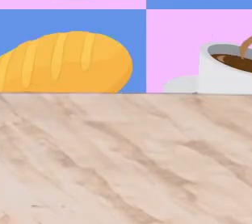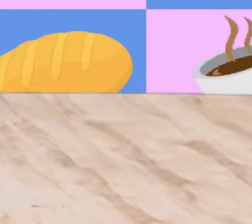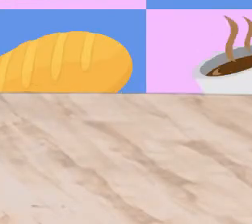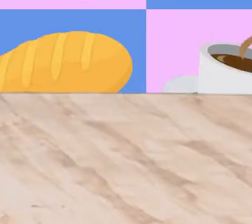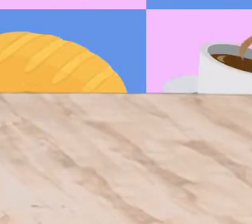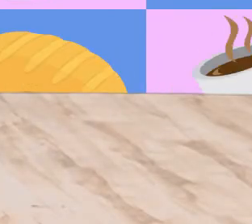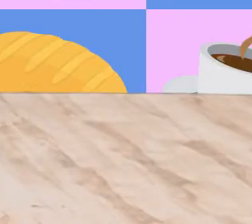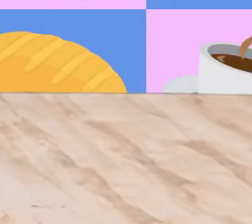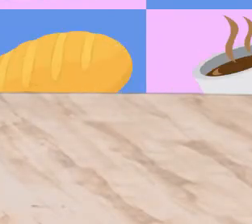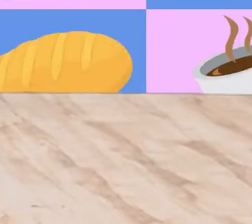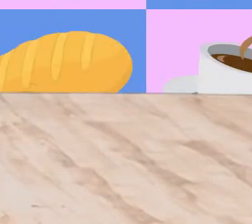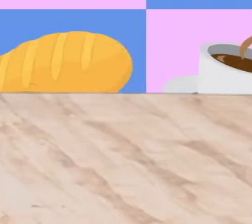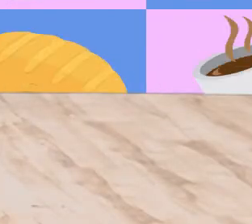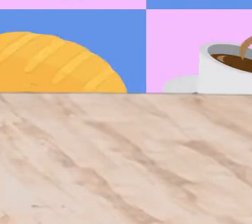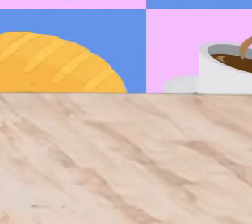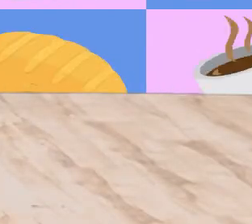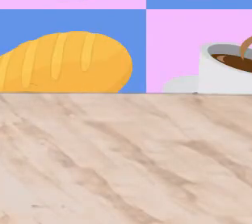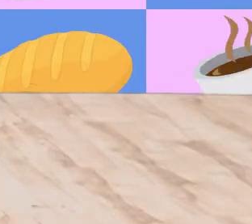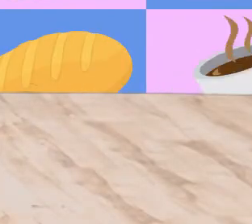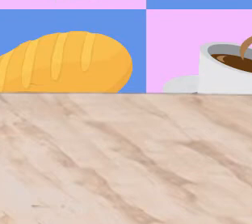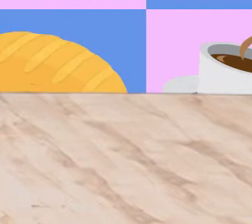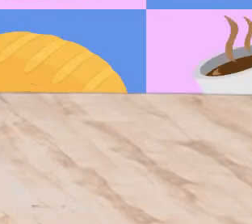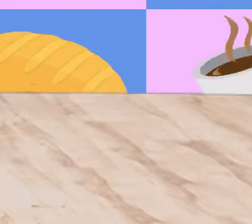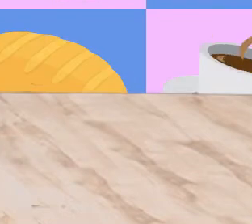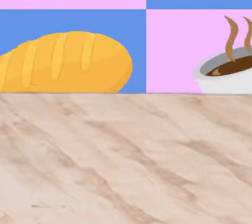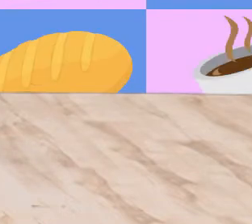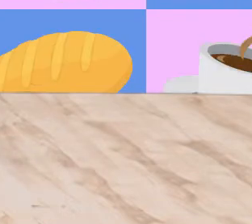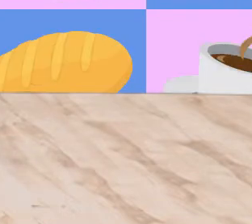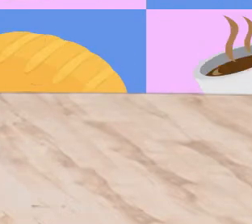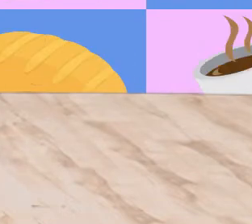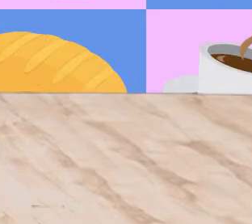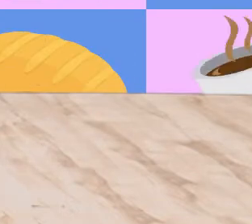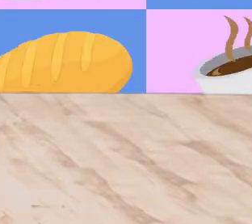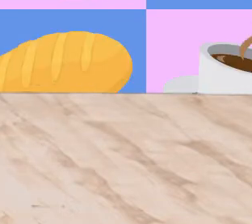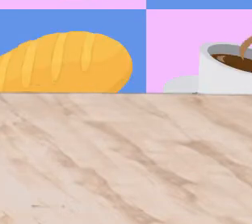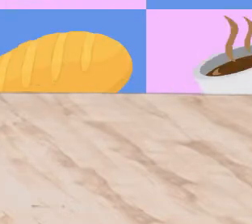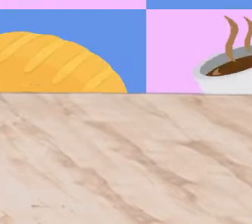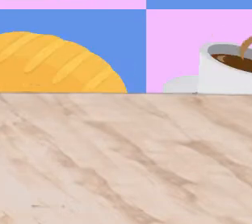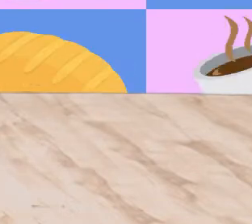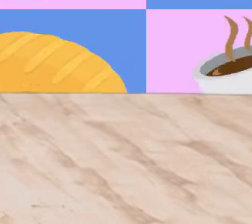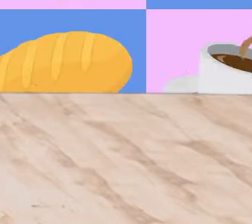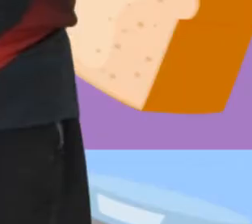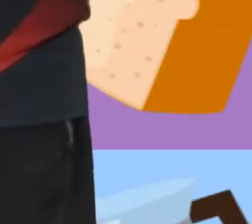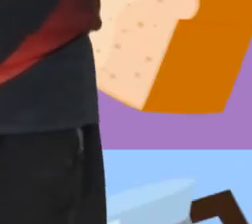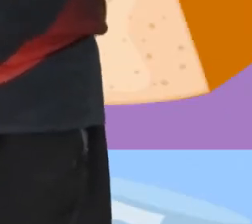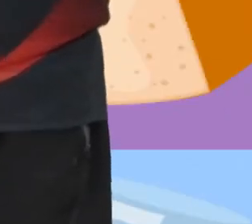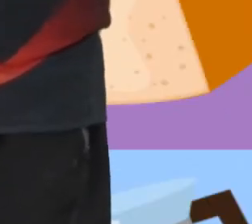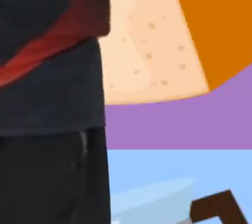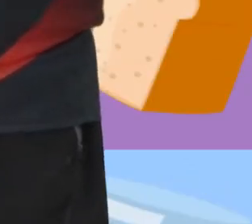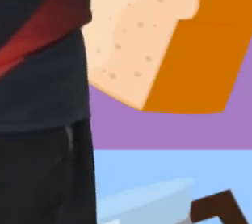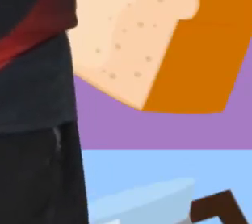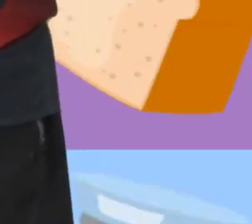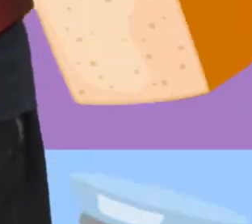Pois forte eu quero ser. Eu vou tomar.